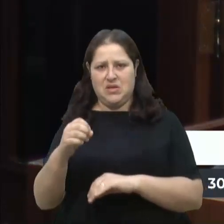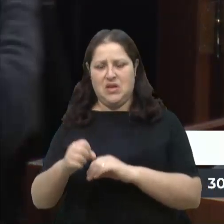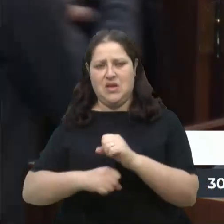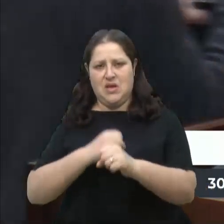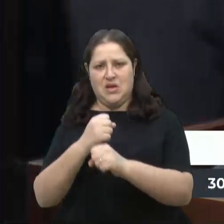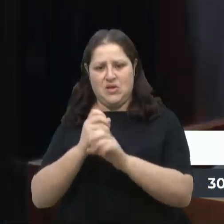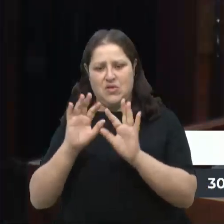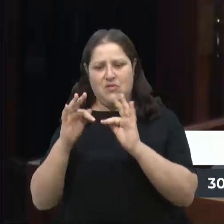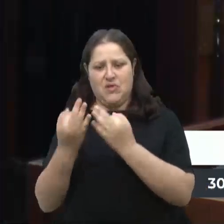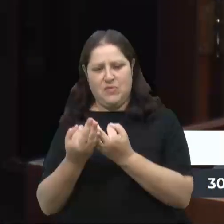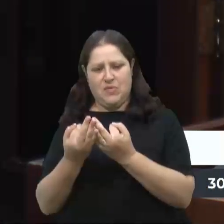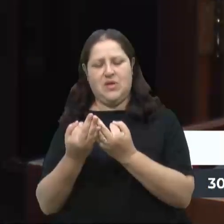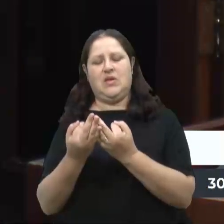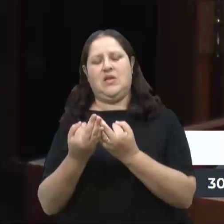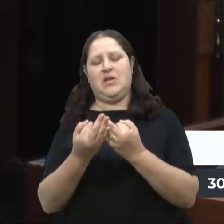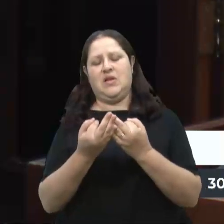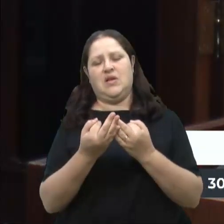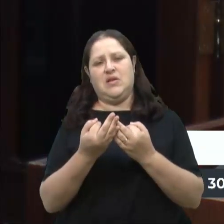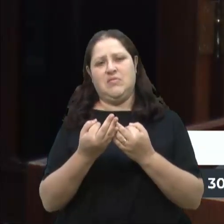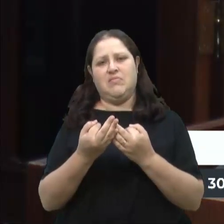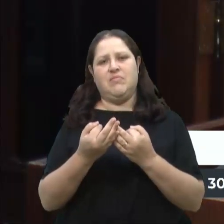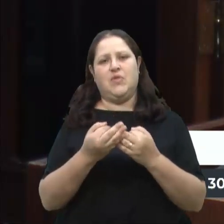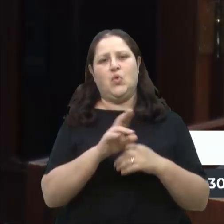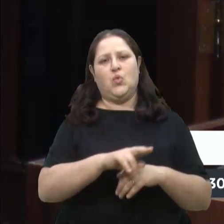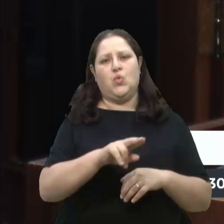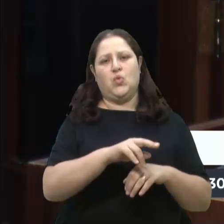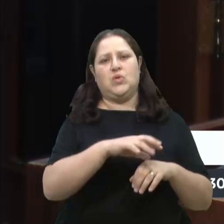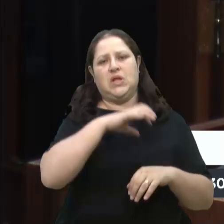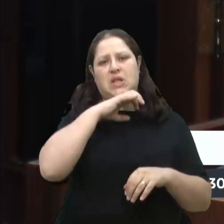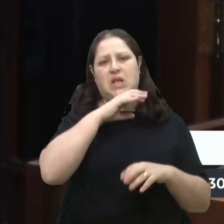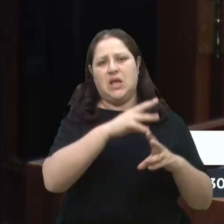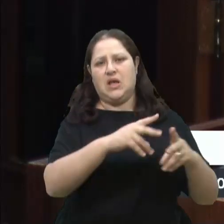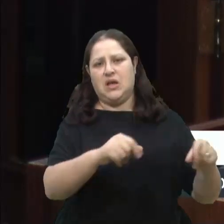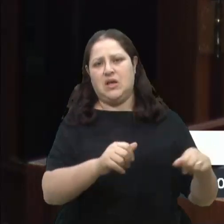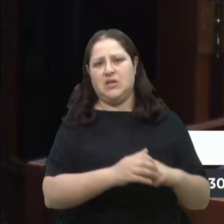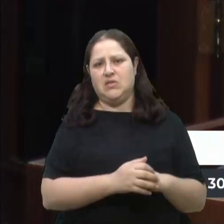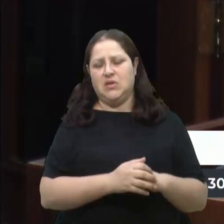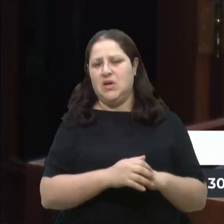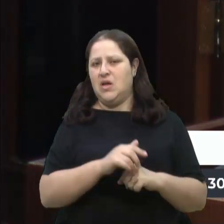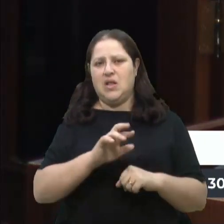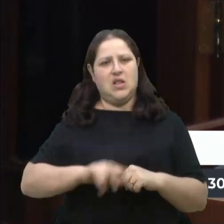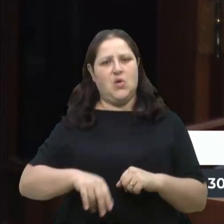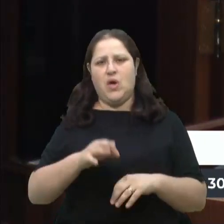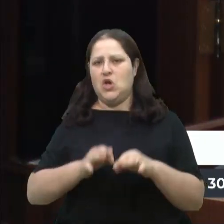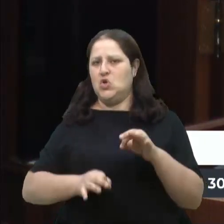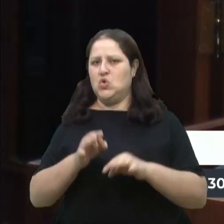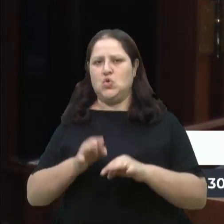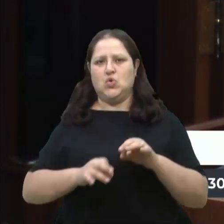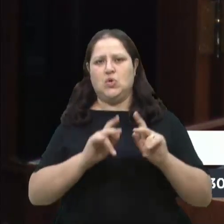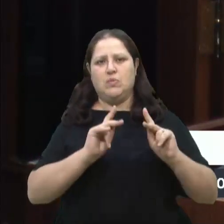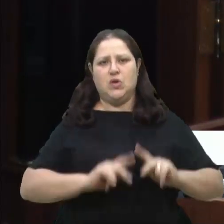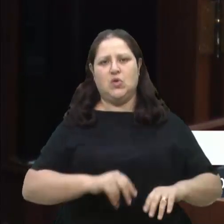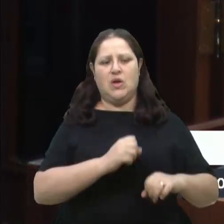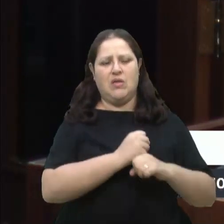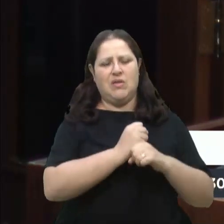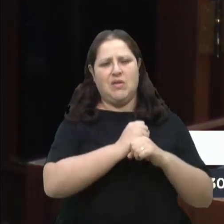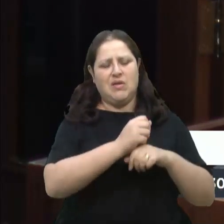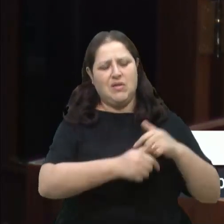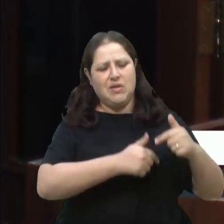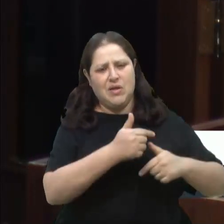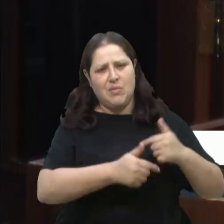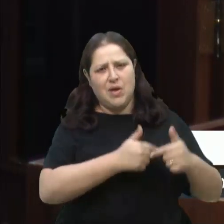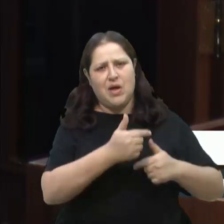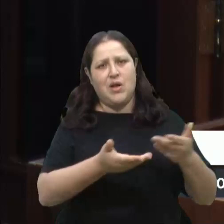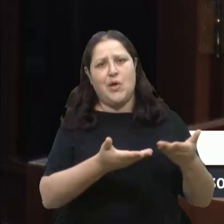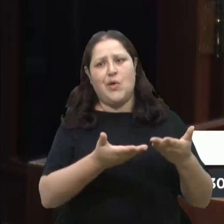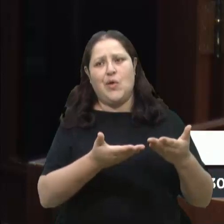famílias fiquem na rua, é justo que essas famílias fiquem na rua após dedicar gerações e gerações de intenso trabalho,